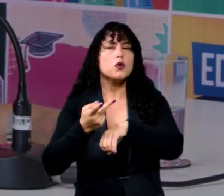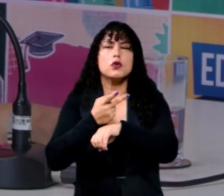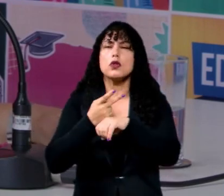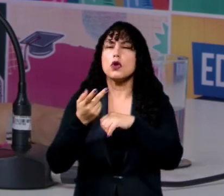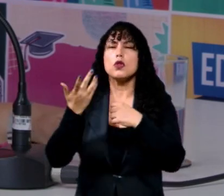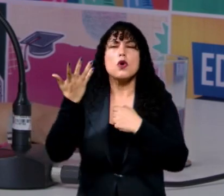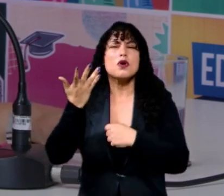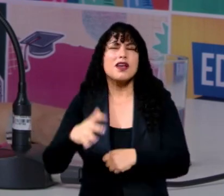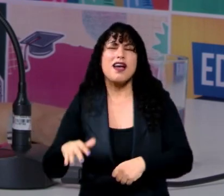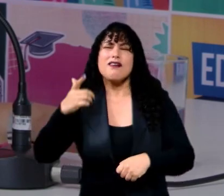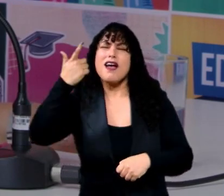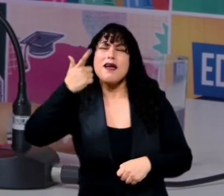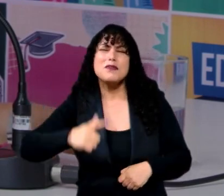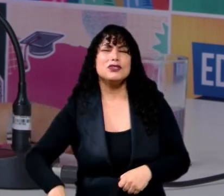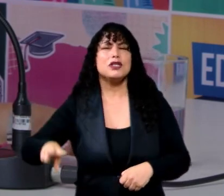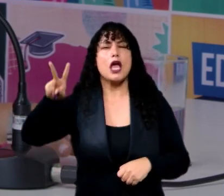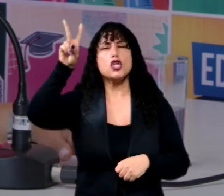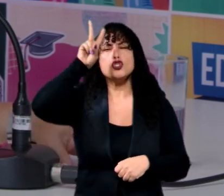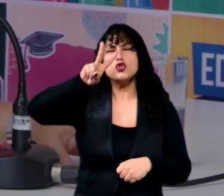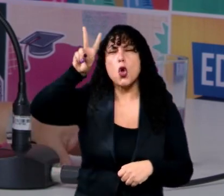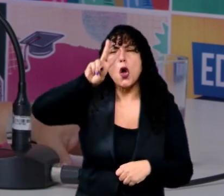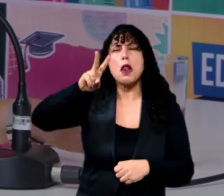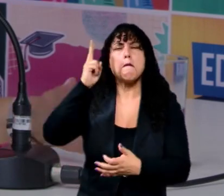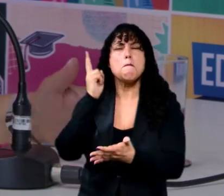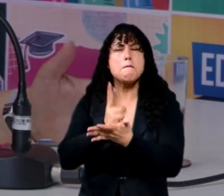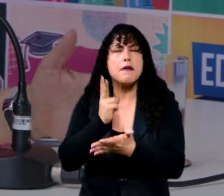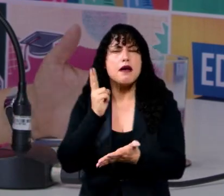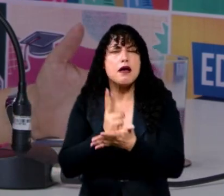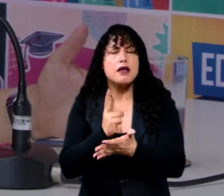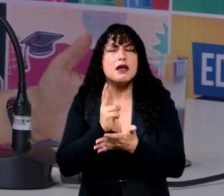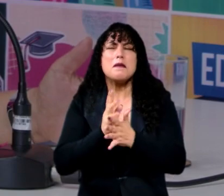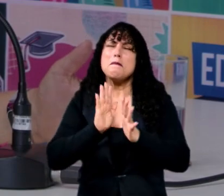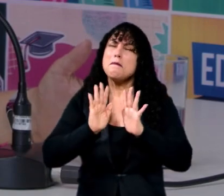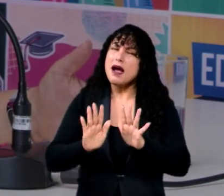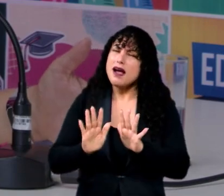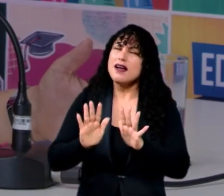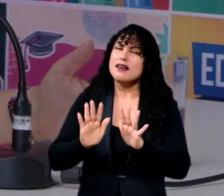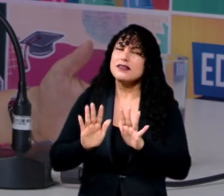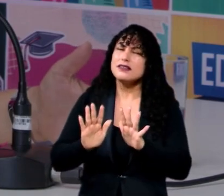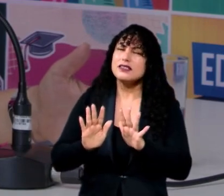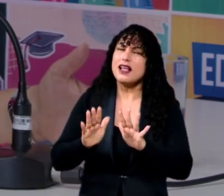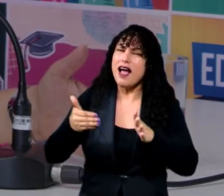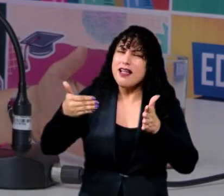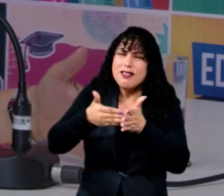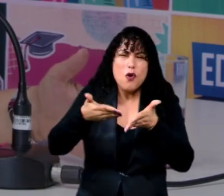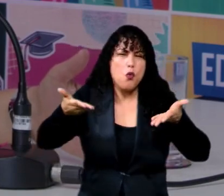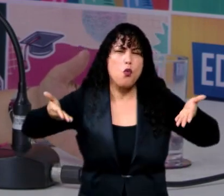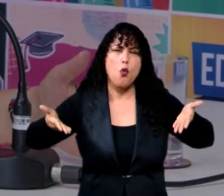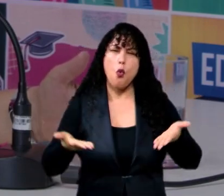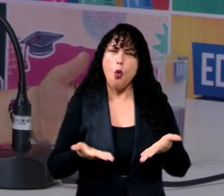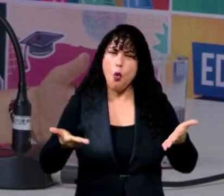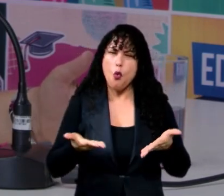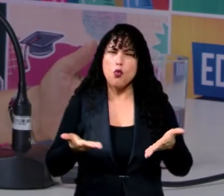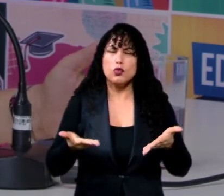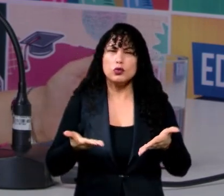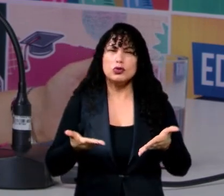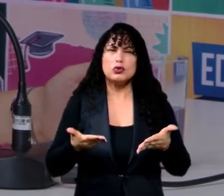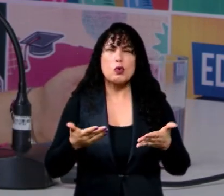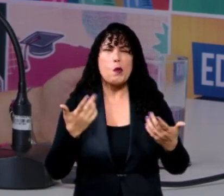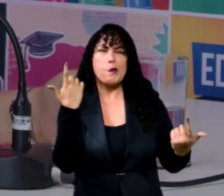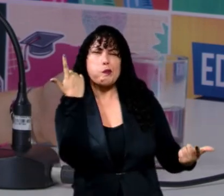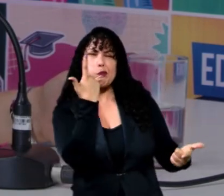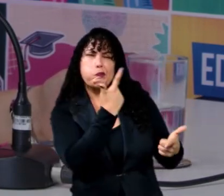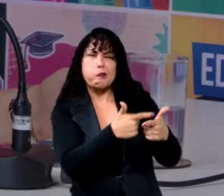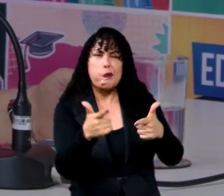queremos repetir essa história. Uhum. E ainda permaneçamos hoje em dia com